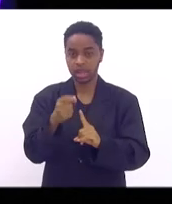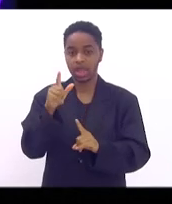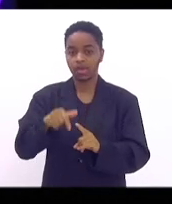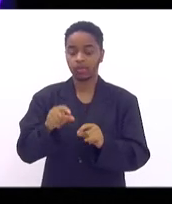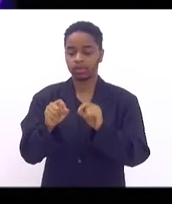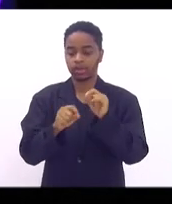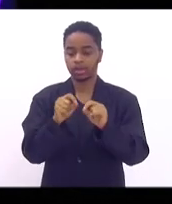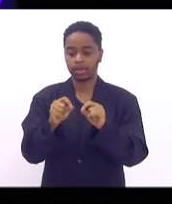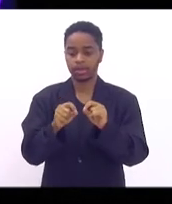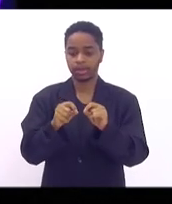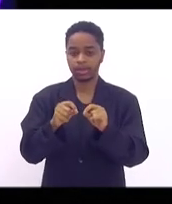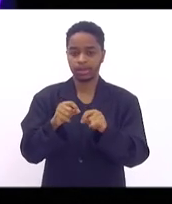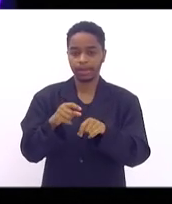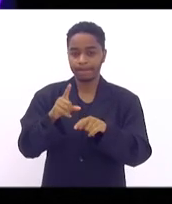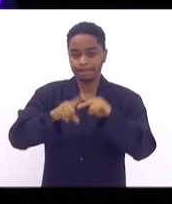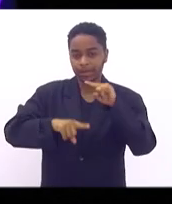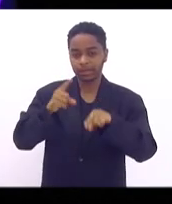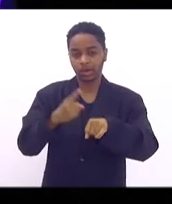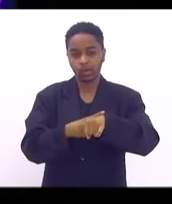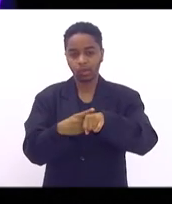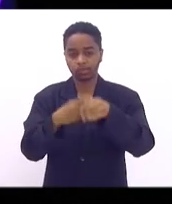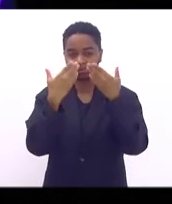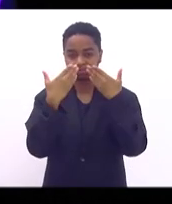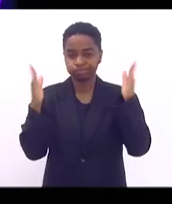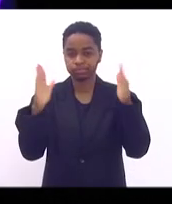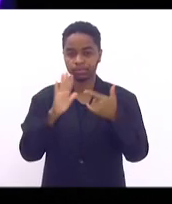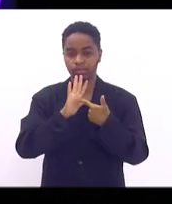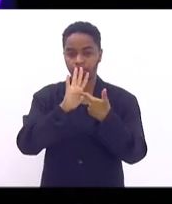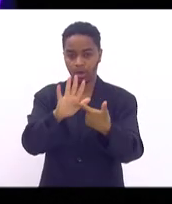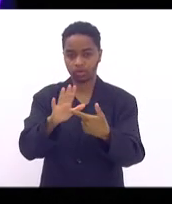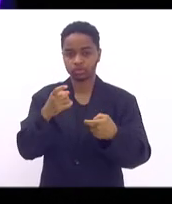vingança. O sujeito aí grava vídeos, né,